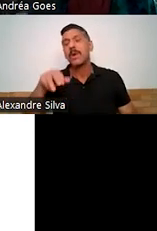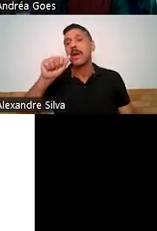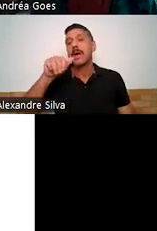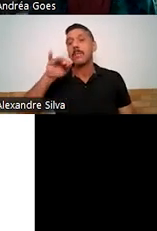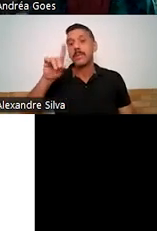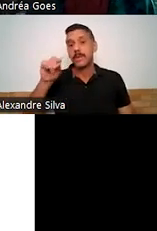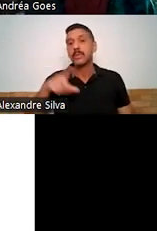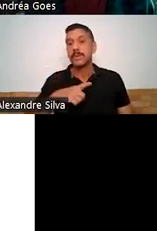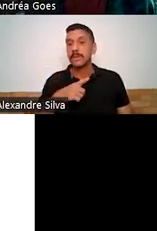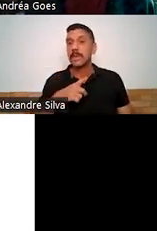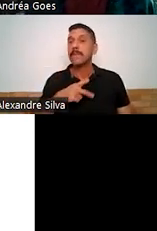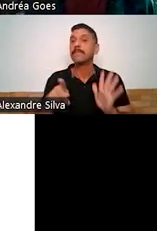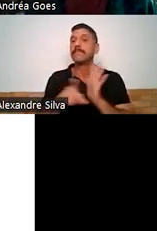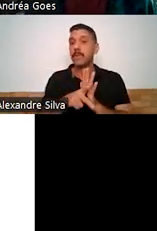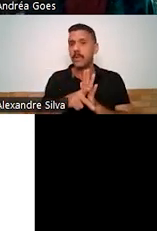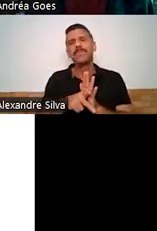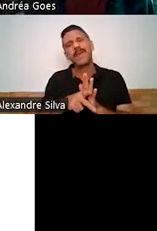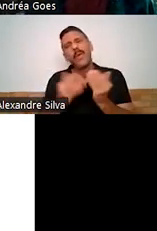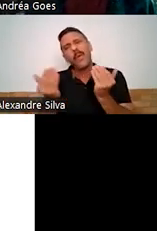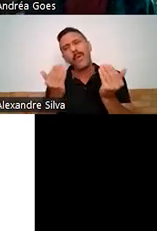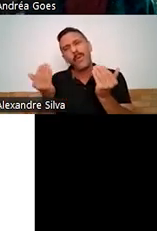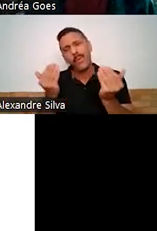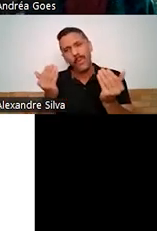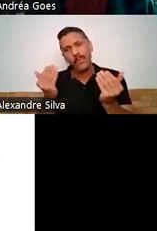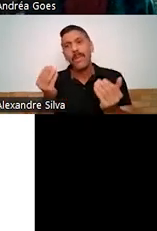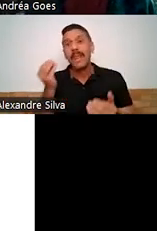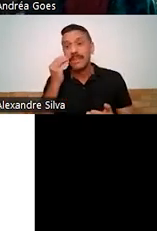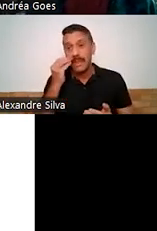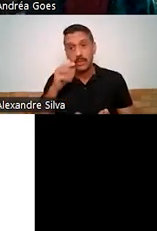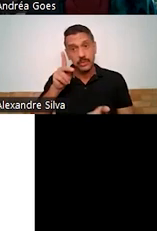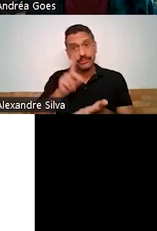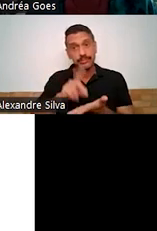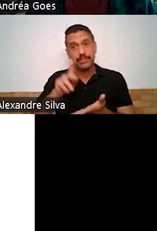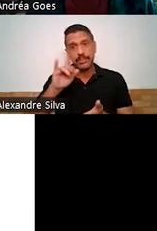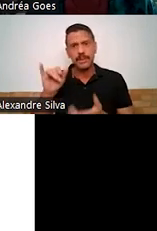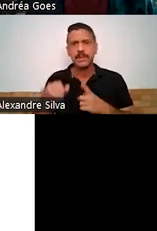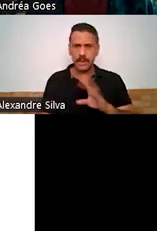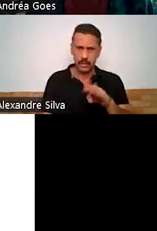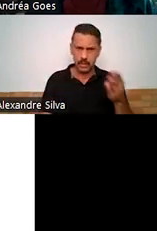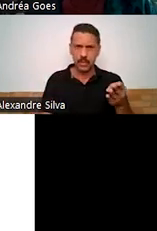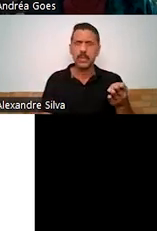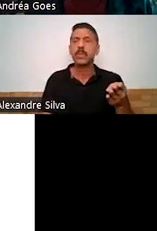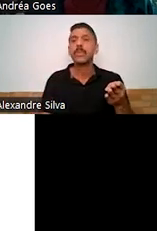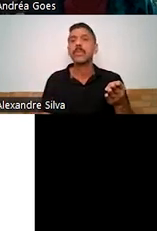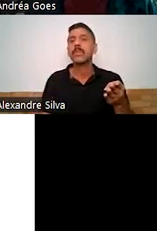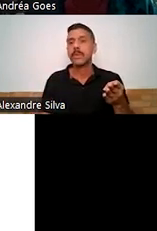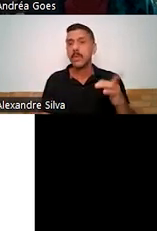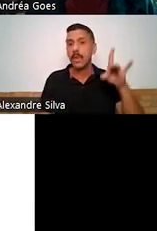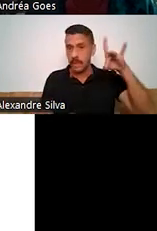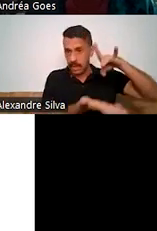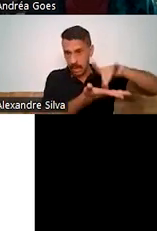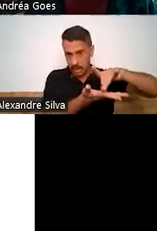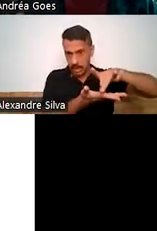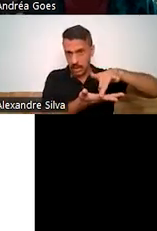teste de paternidade, como se fosse da realidade. Eu tenho aqui do lado um gel real